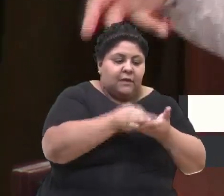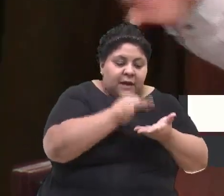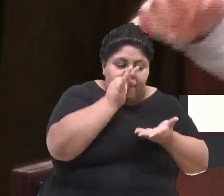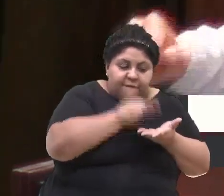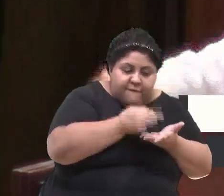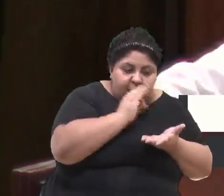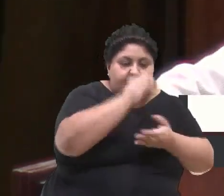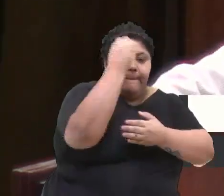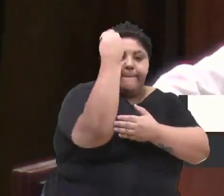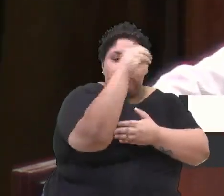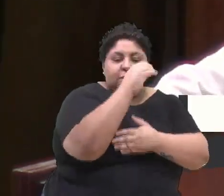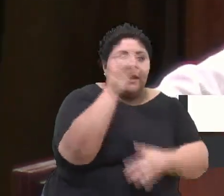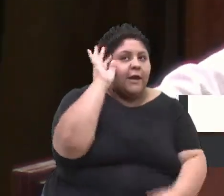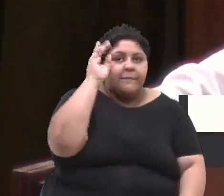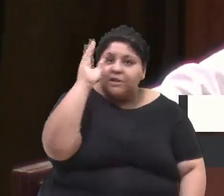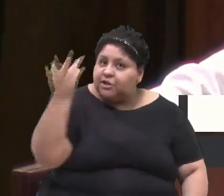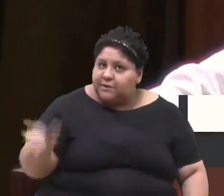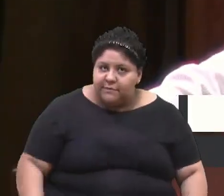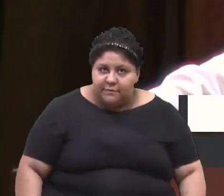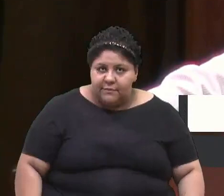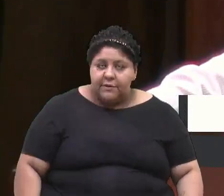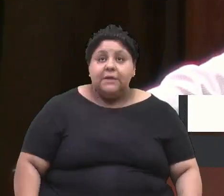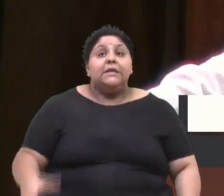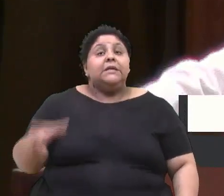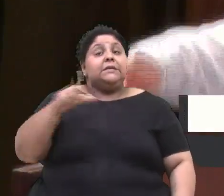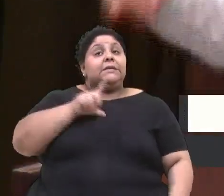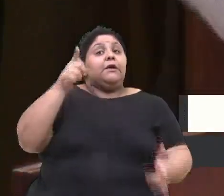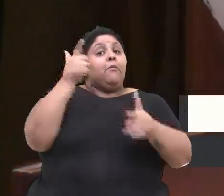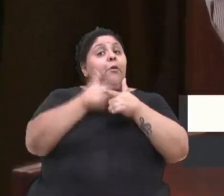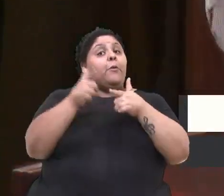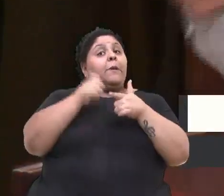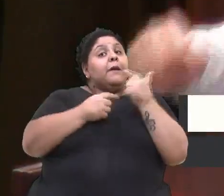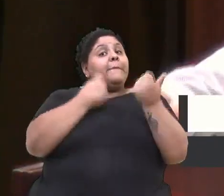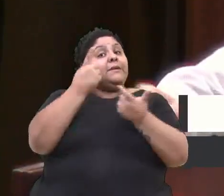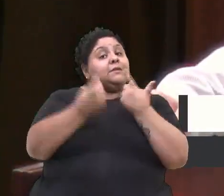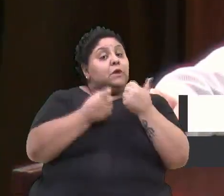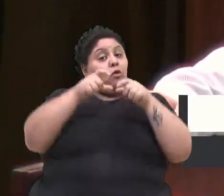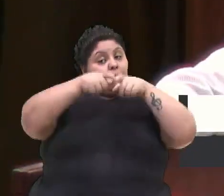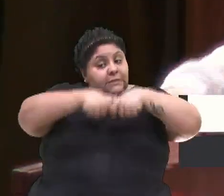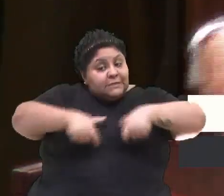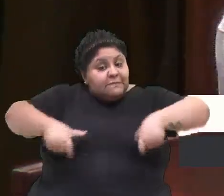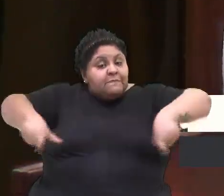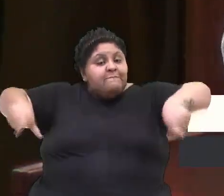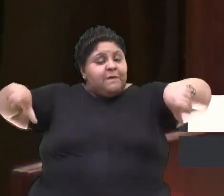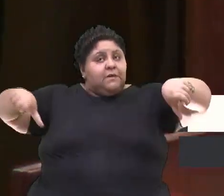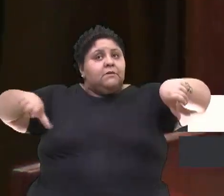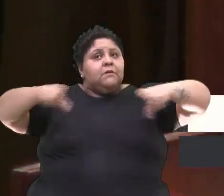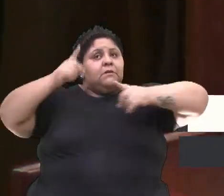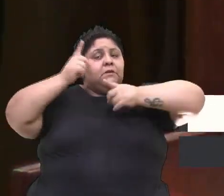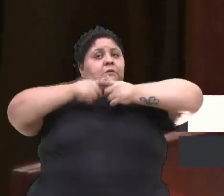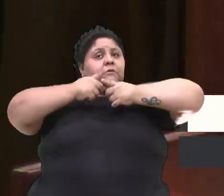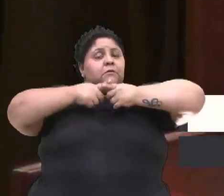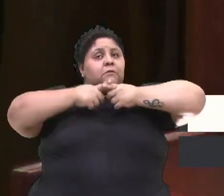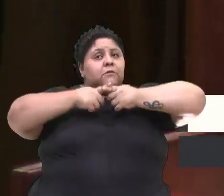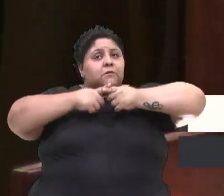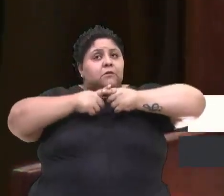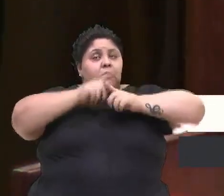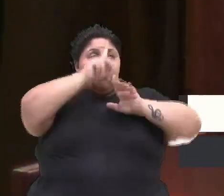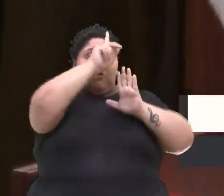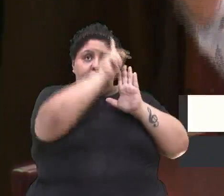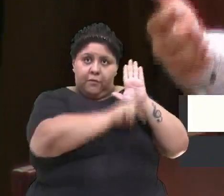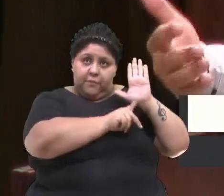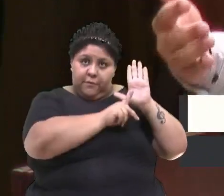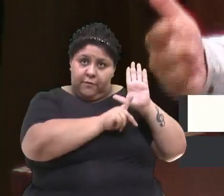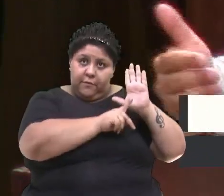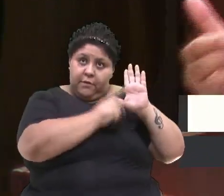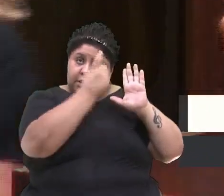lá no Cidade Nova, tem problemas crassos na questão de angulação, porque tem que ser um projeto de alguém